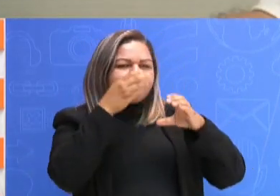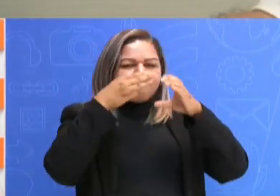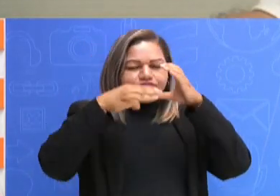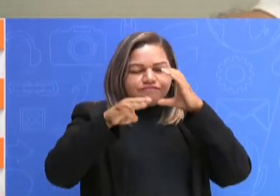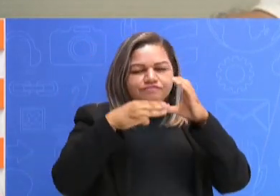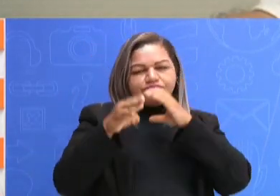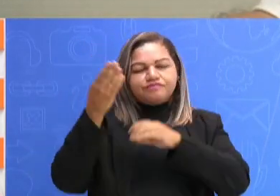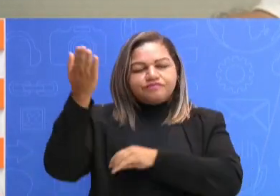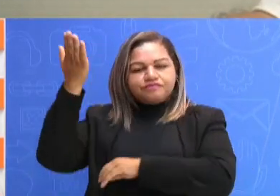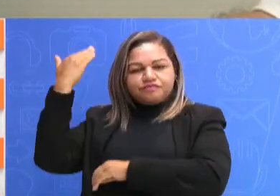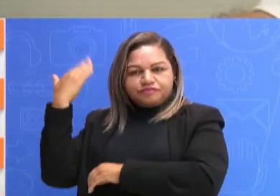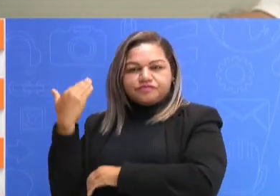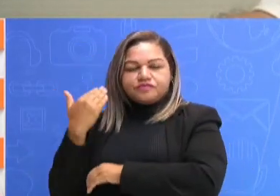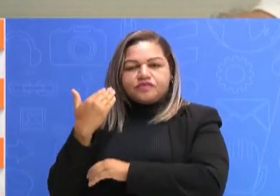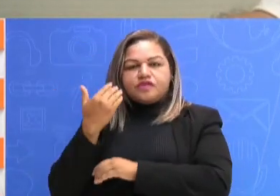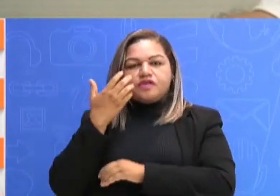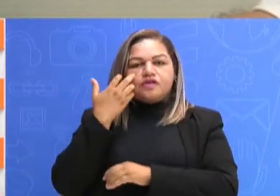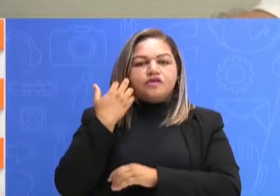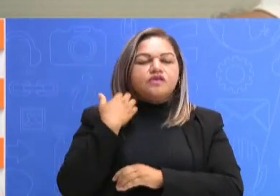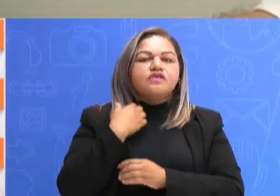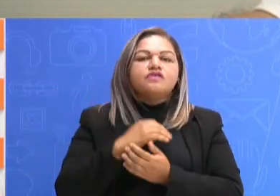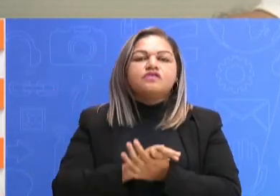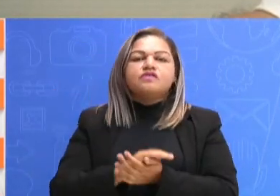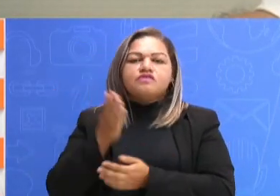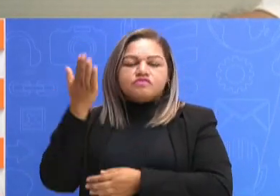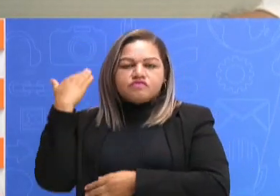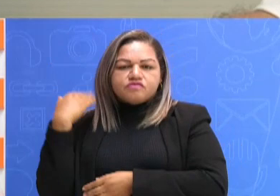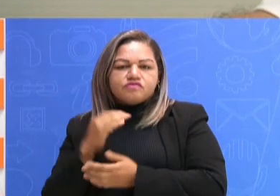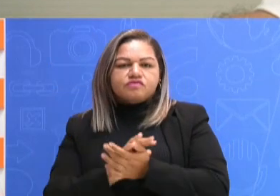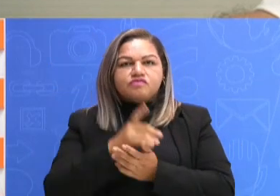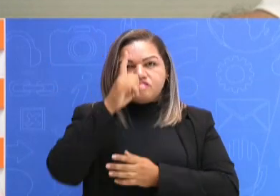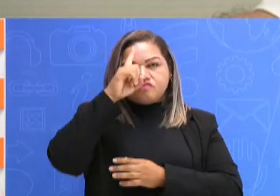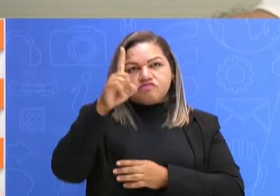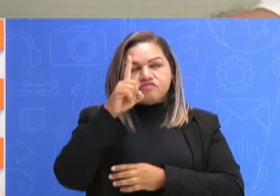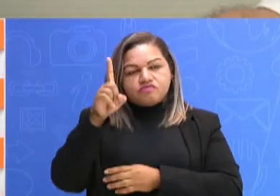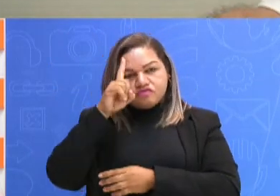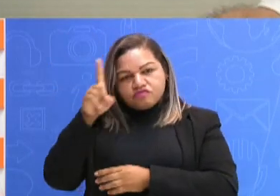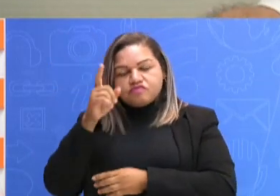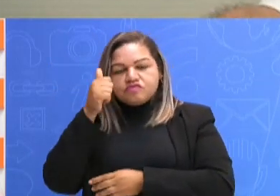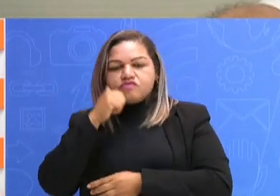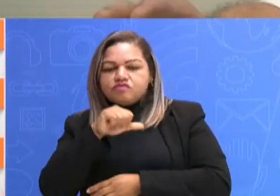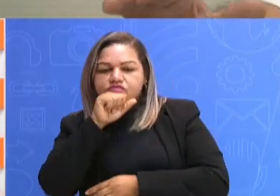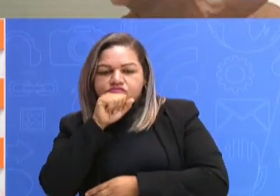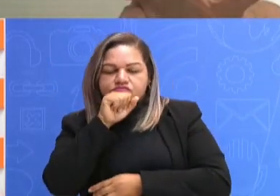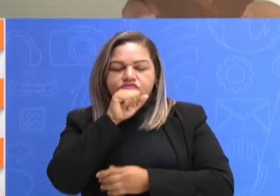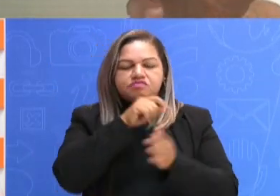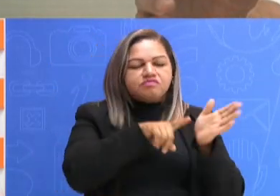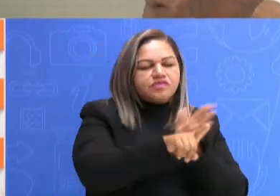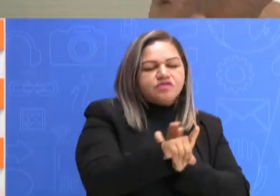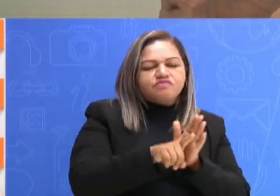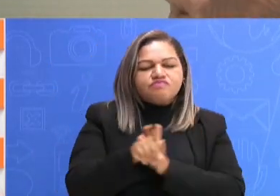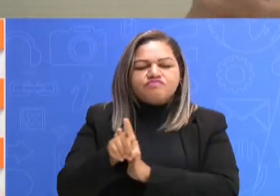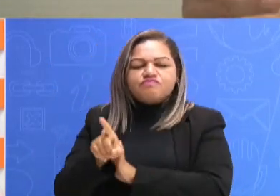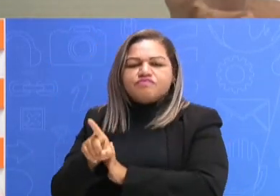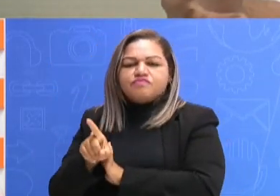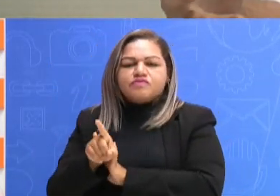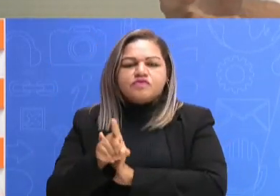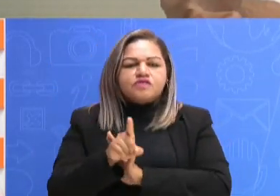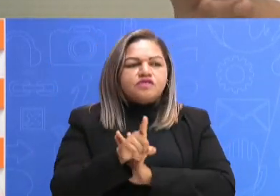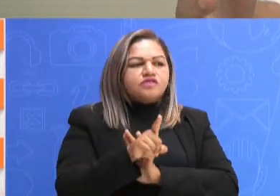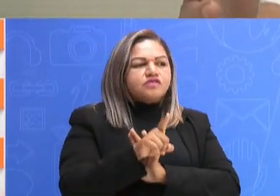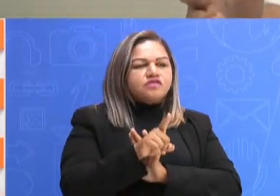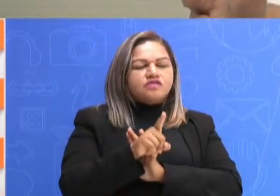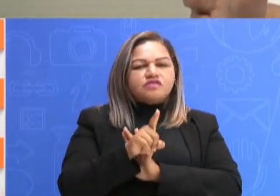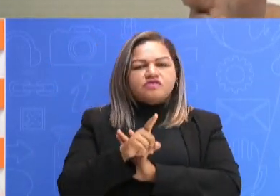recentemente, que foi ao ar, de ontem, dos Domingos das Mães, que perguntava mais ou menos isso, de onde a população perguntava,